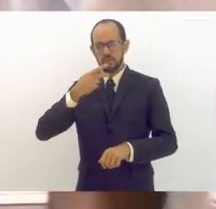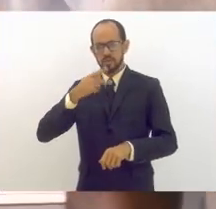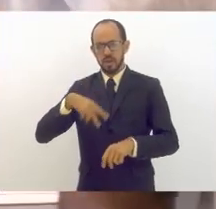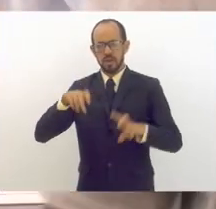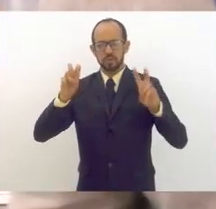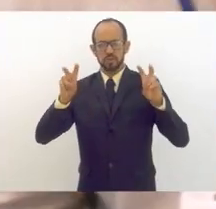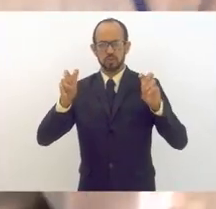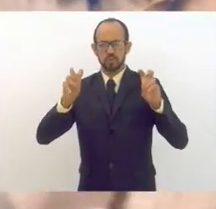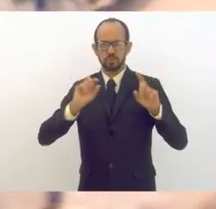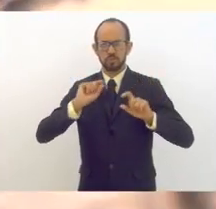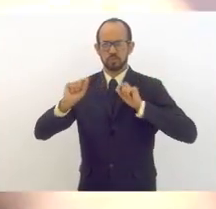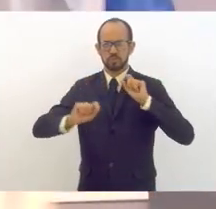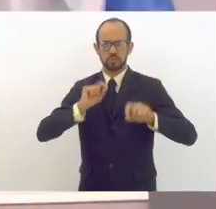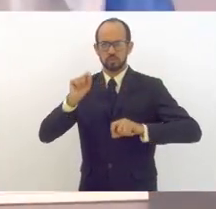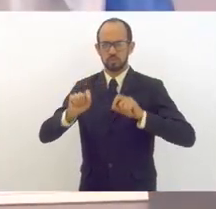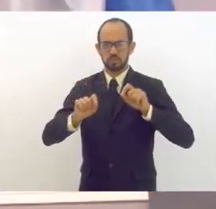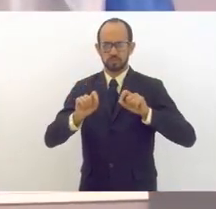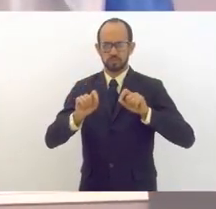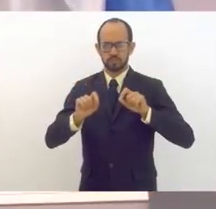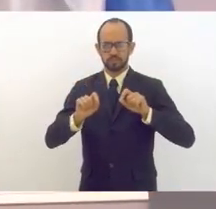questão, né,